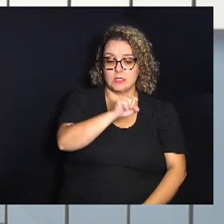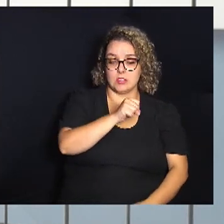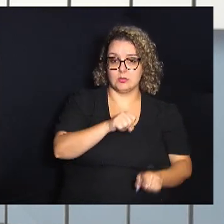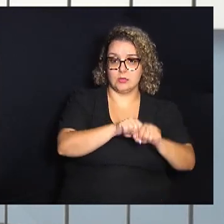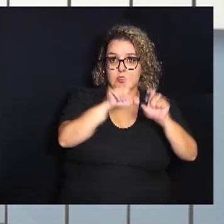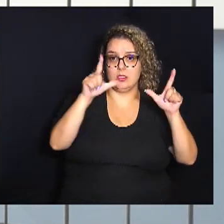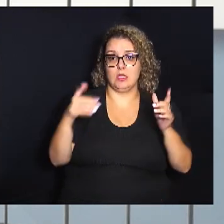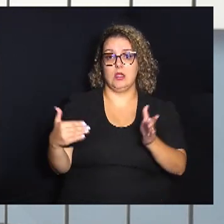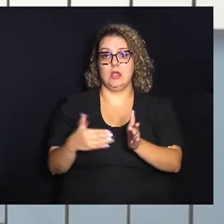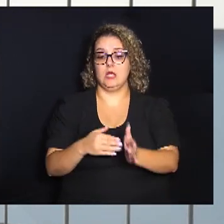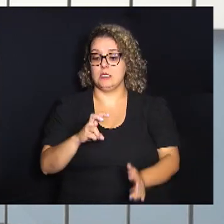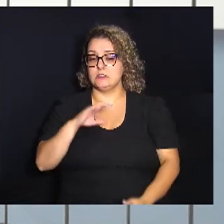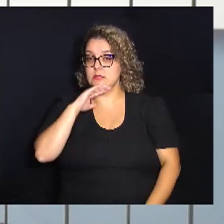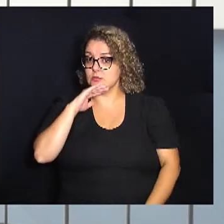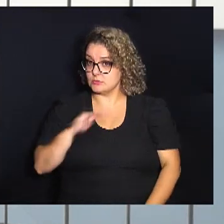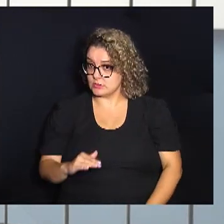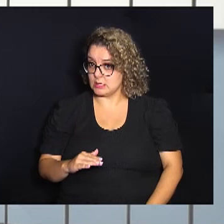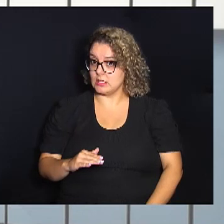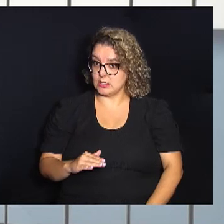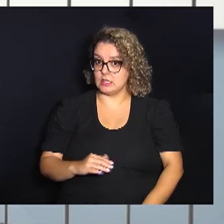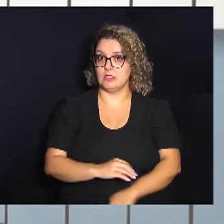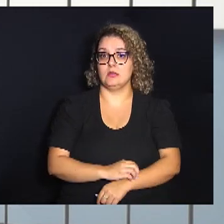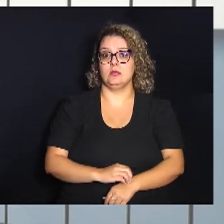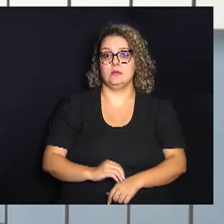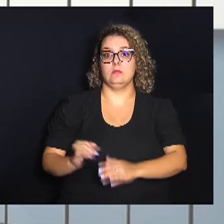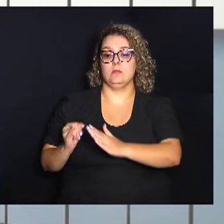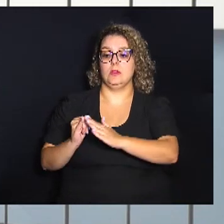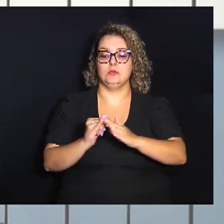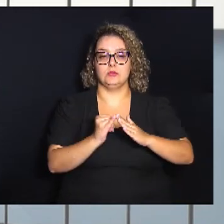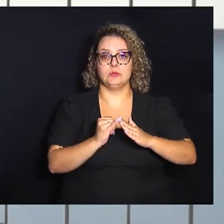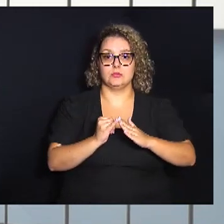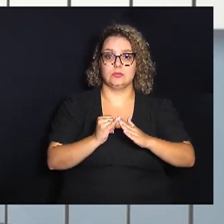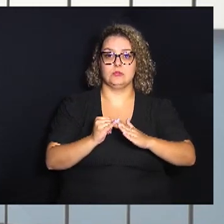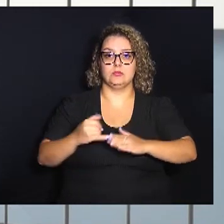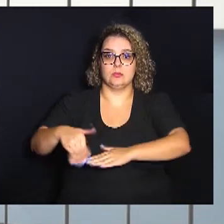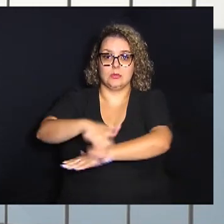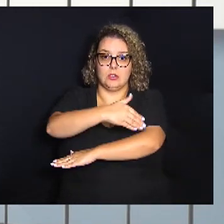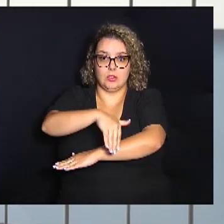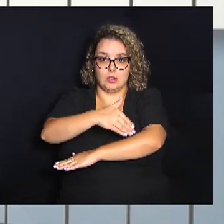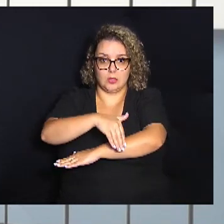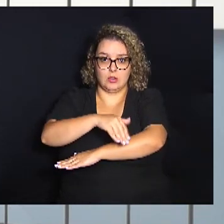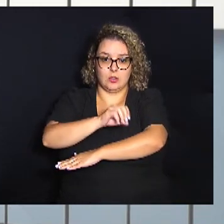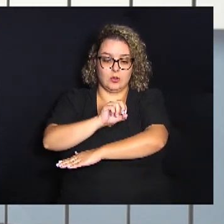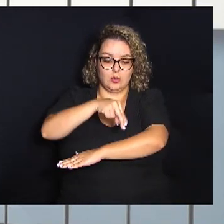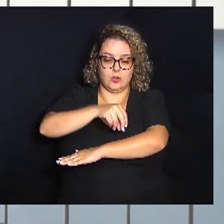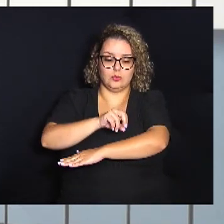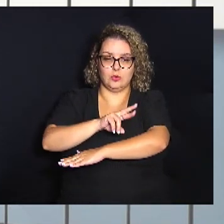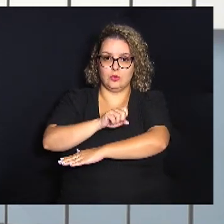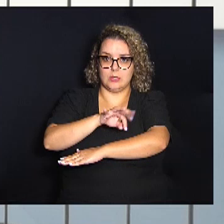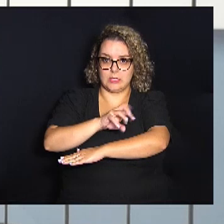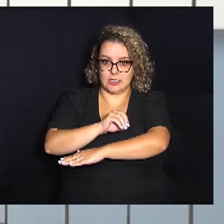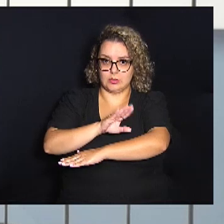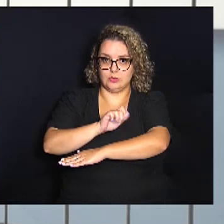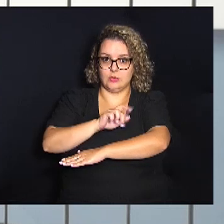manhã até às 5 horas da tarde para os imóveis localizados entre as ruas Honorato Tomás Barbosa